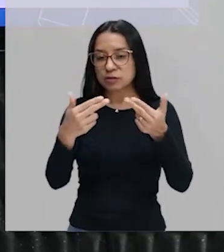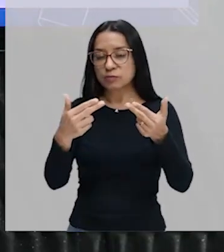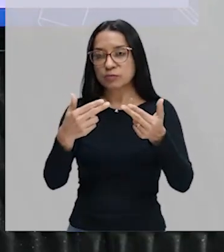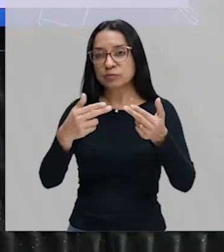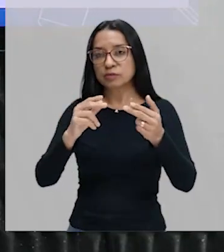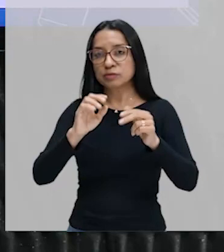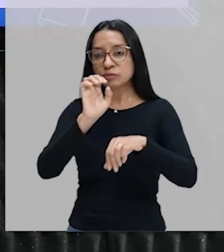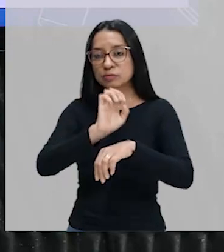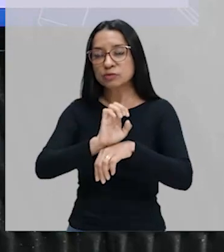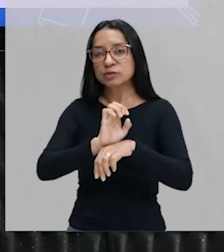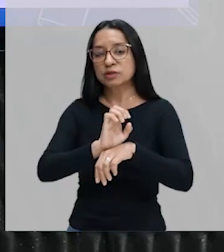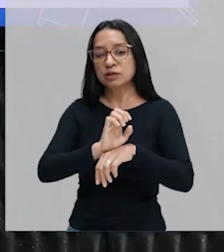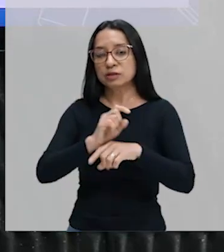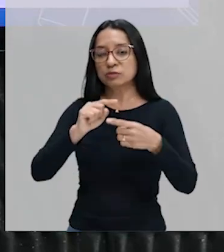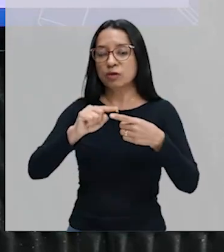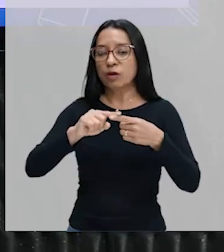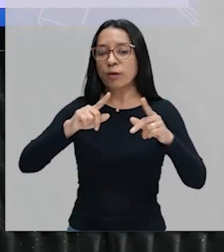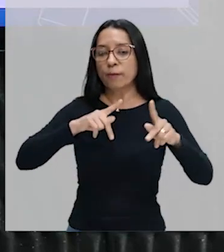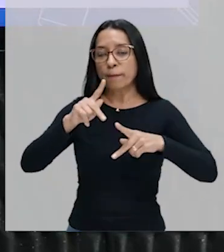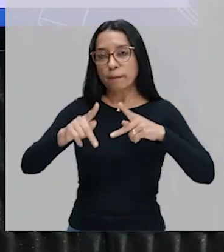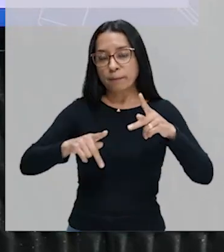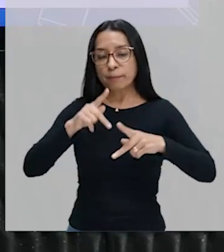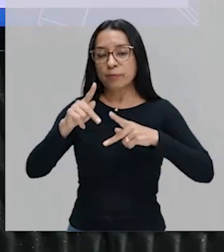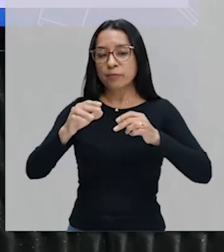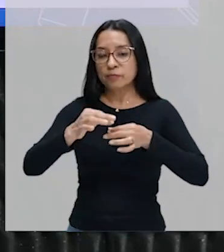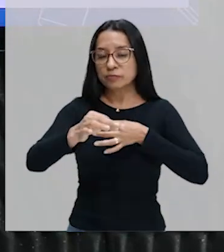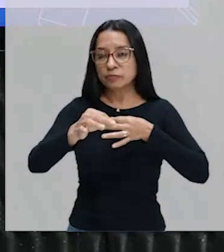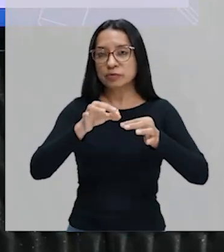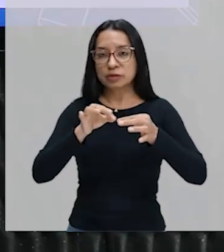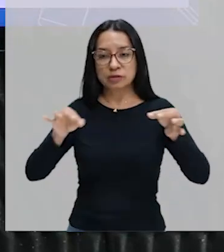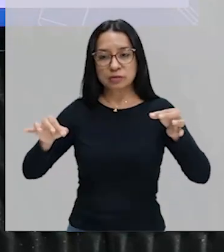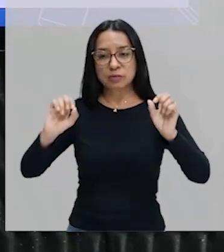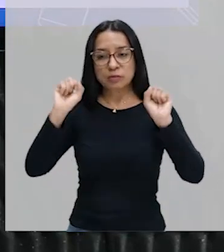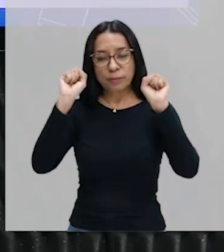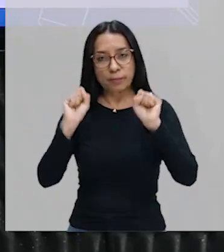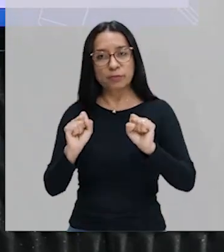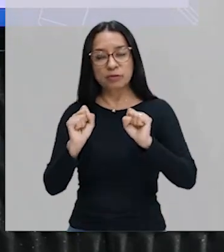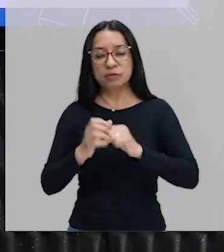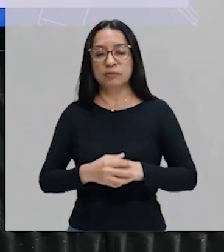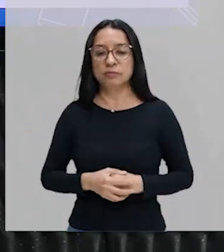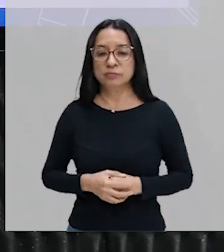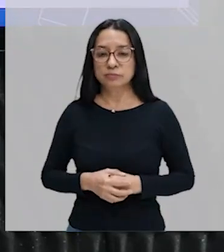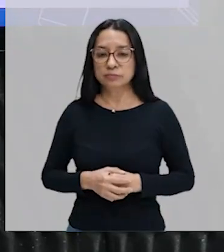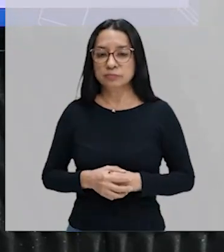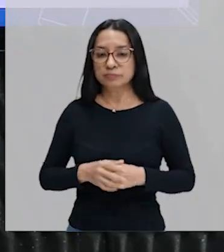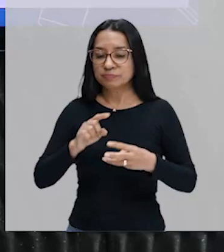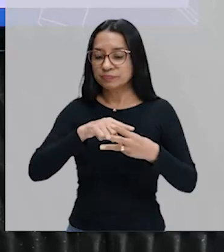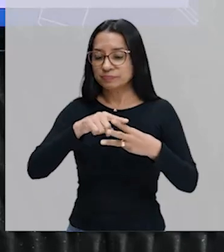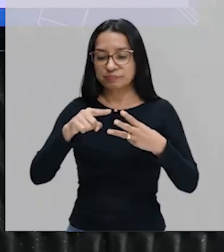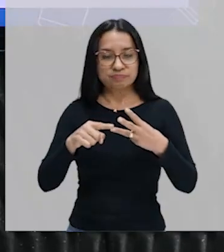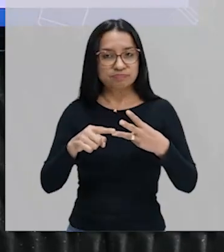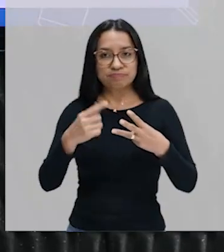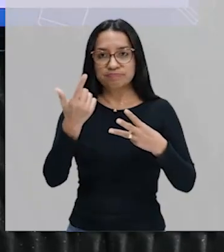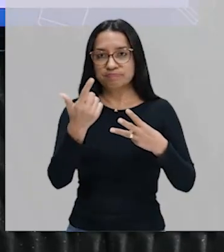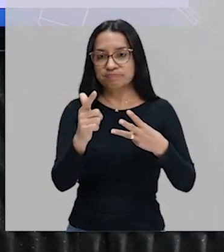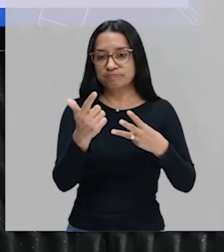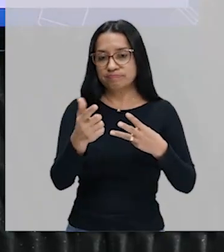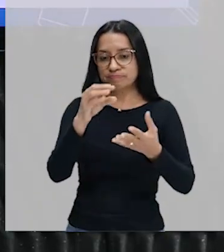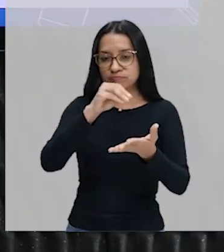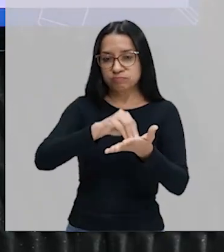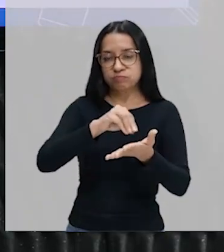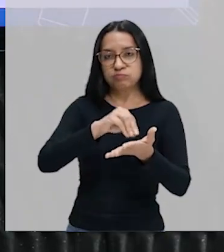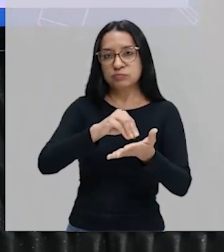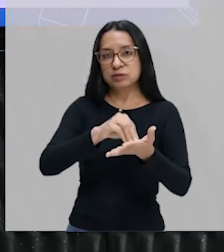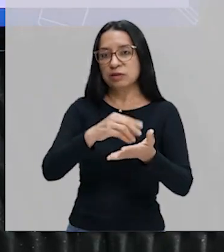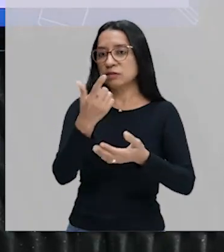povo, território e soberania. E não esquece, sem um desses três, não existe